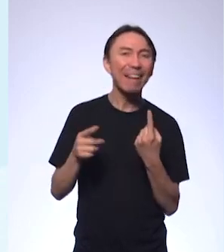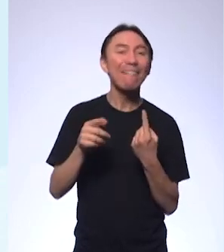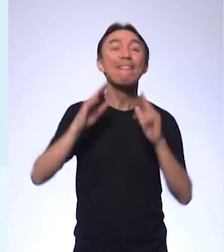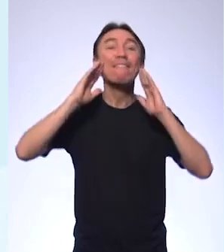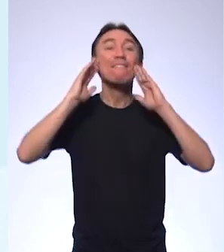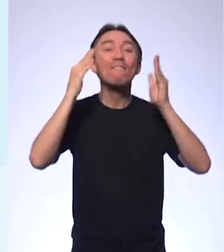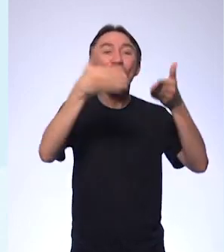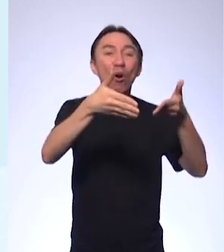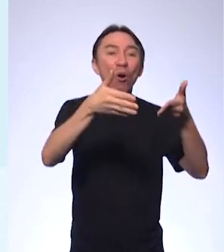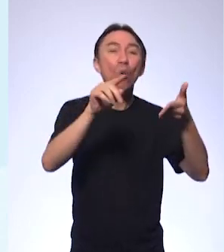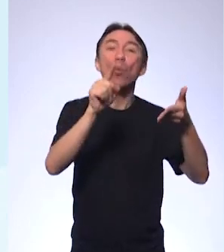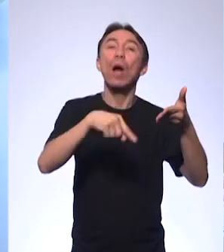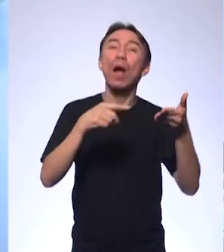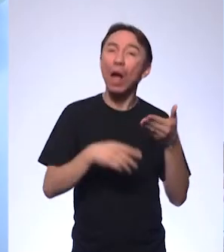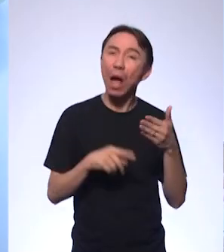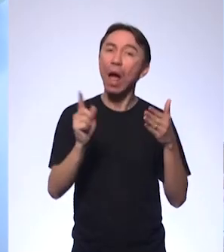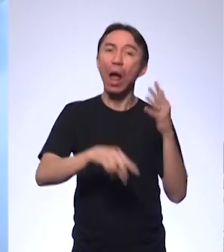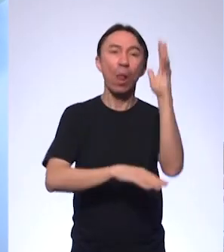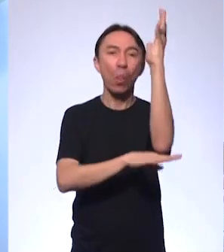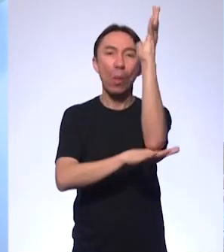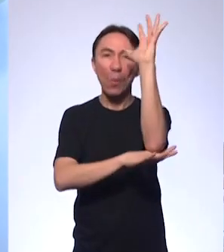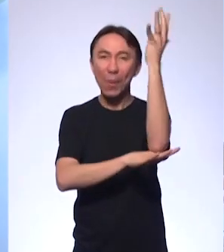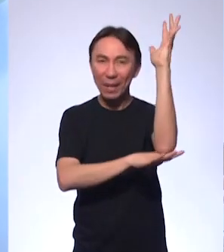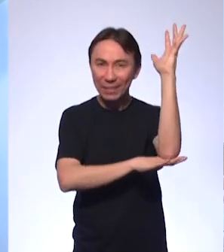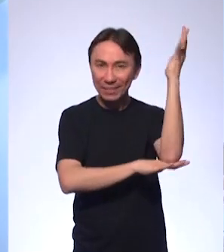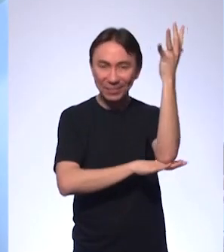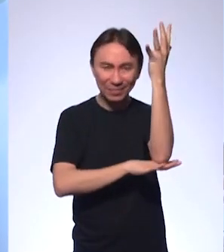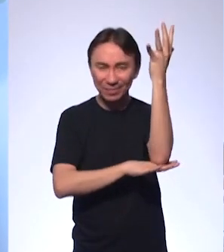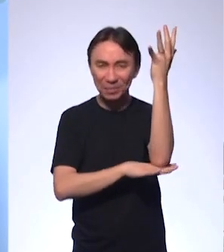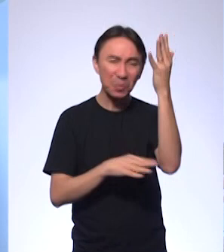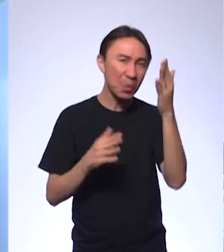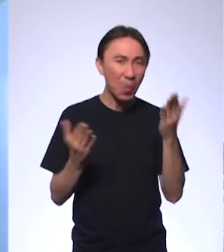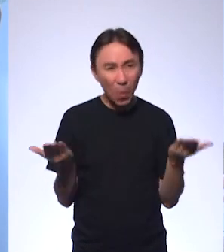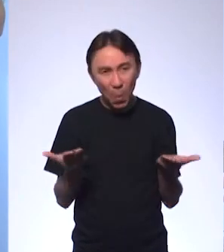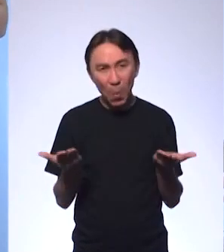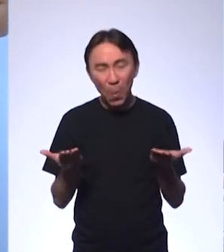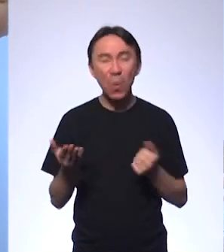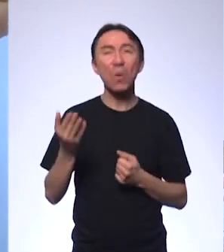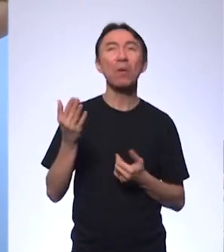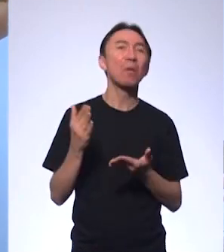né? Hoje em dia, em muitos casos, acabam achando que tem o